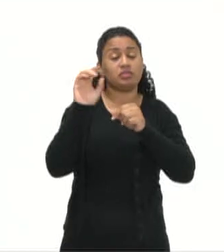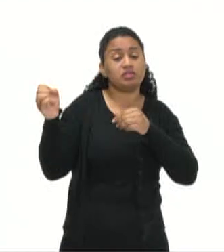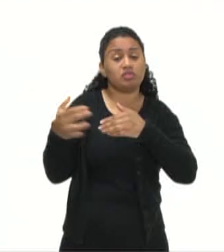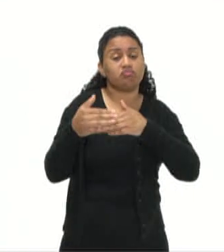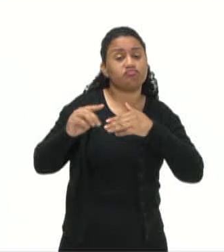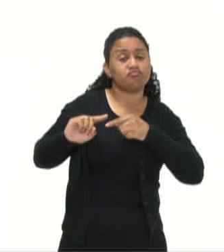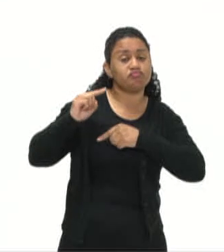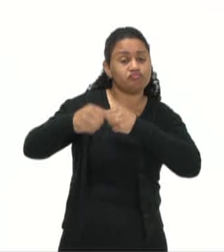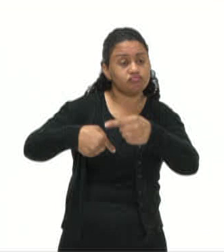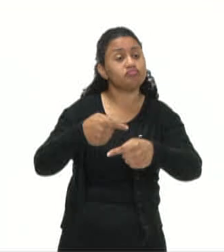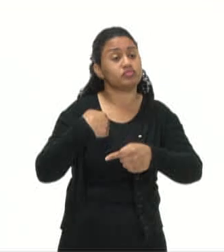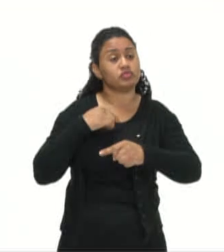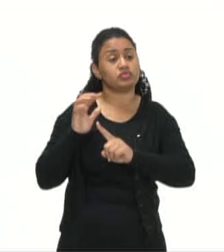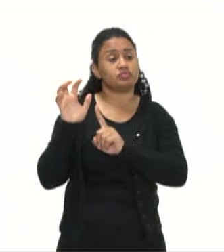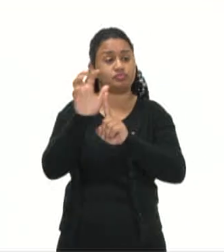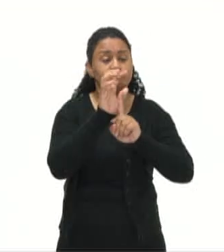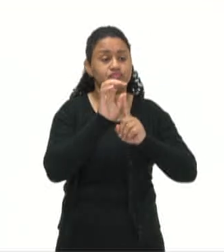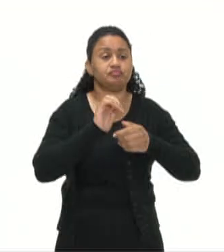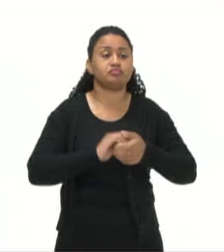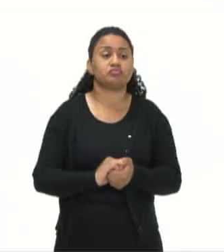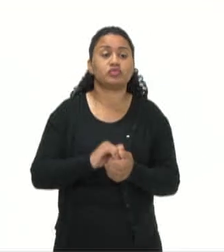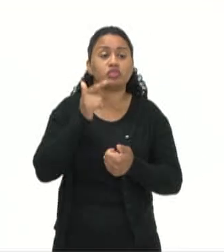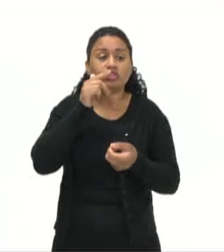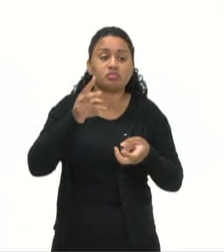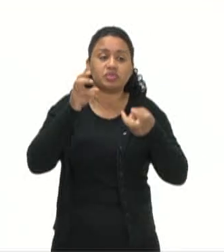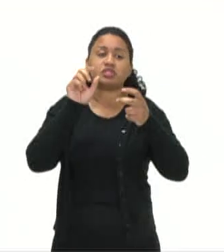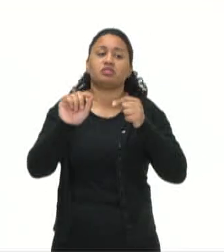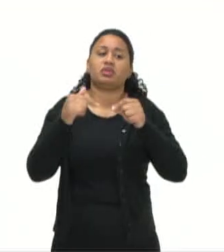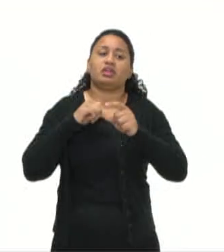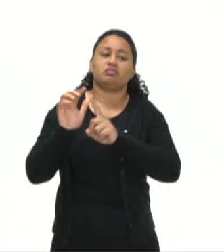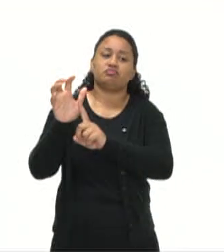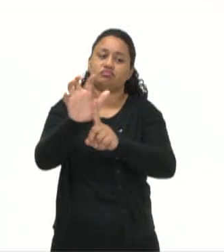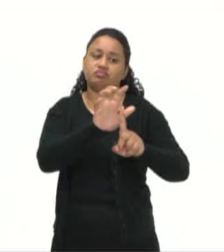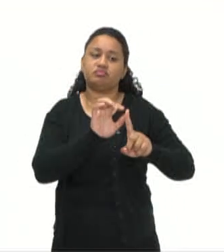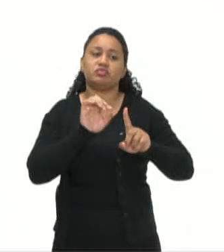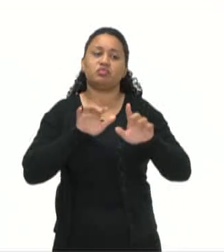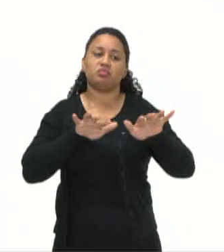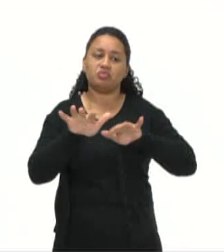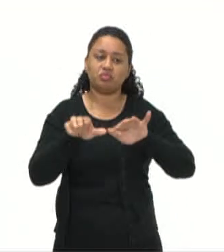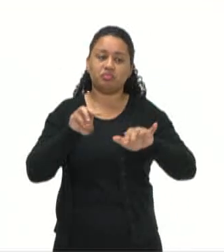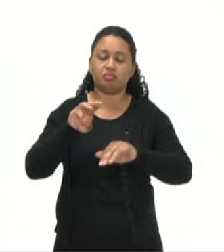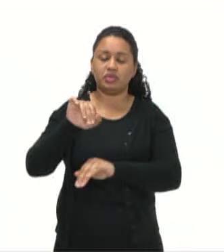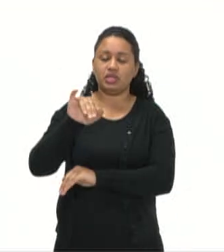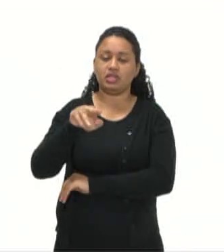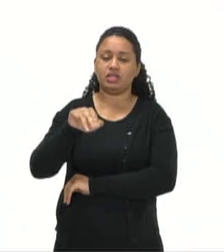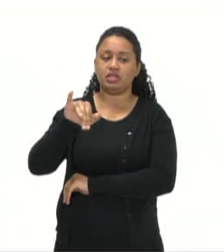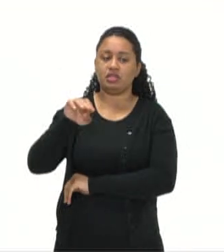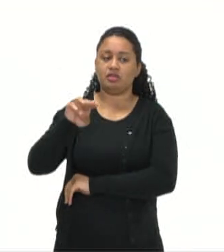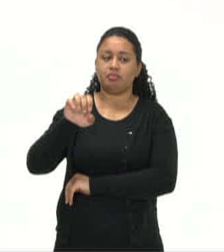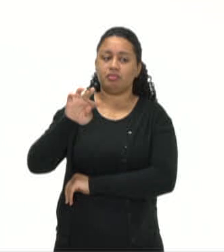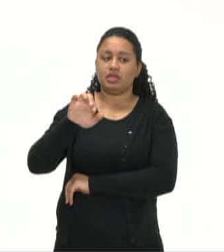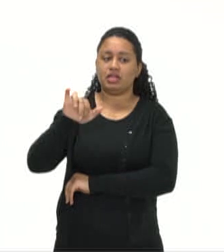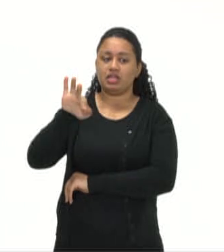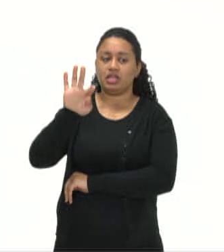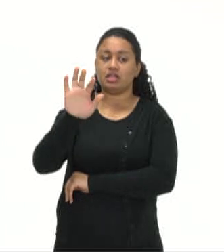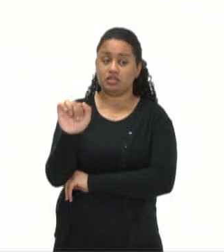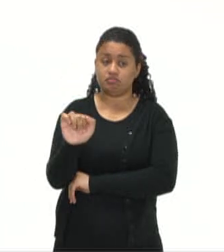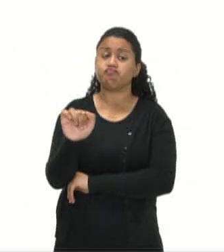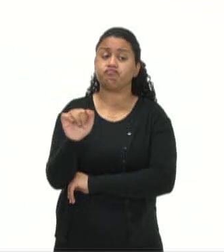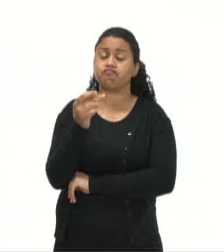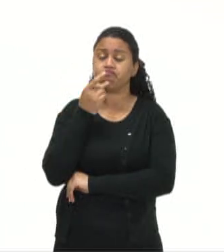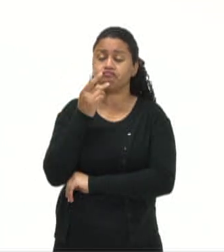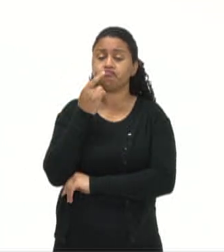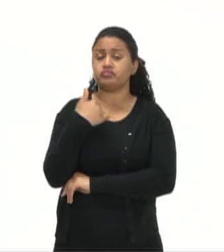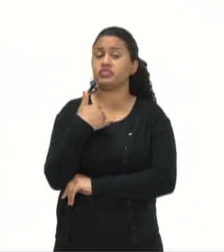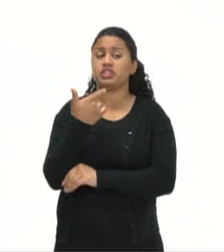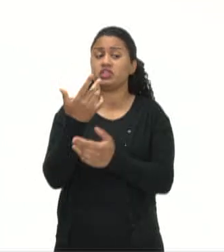vemos que sua obra inspirou o movimento minimalista da década de 60 e o design contemporâneo. Alguns julgam o quadrado negro como o primeiro abstrato por não se referir a nada além da sua forma